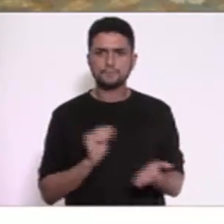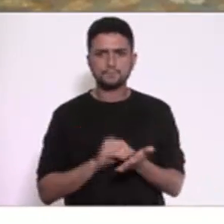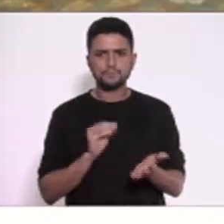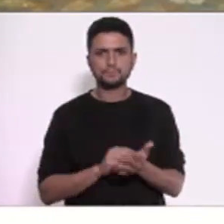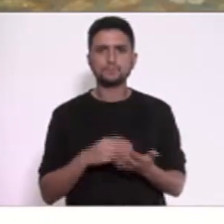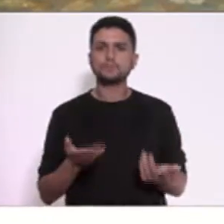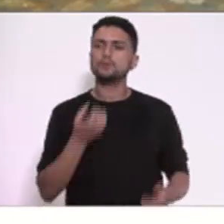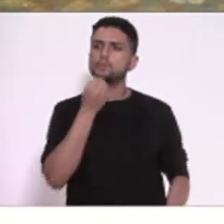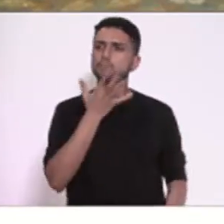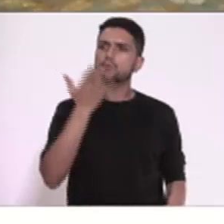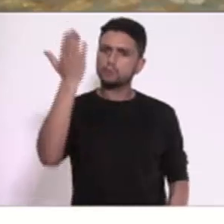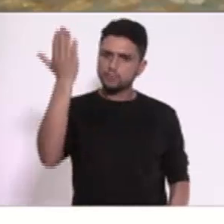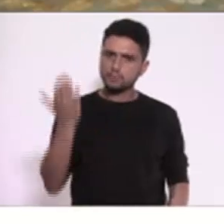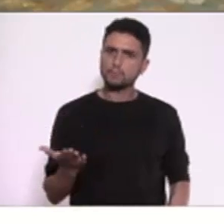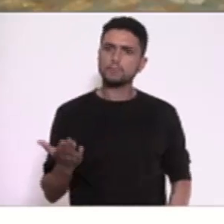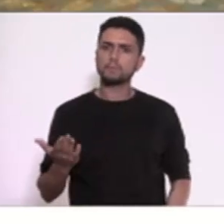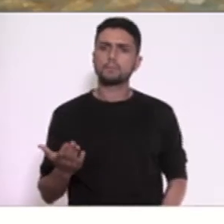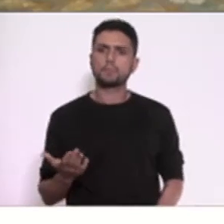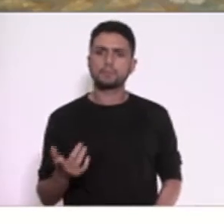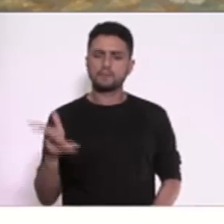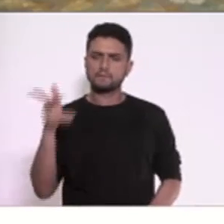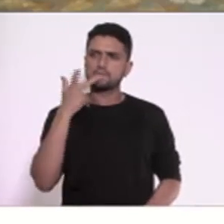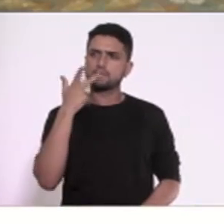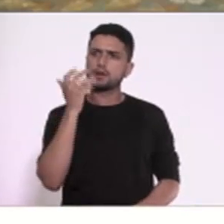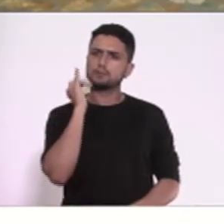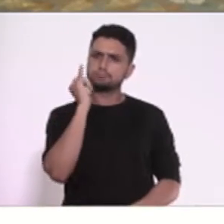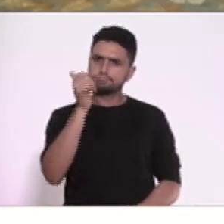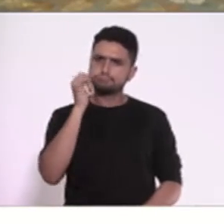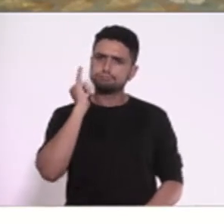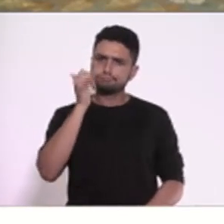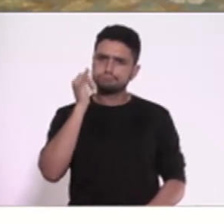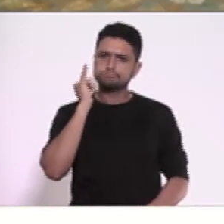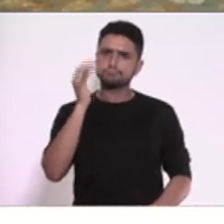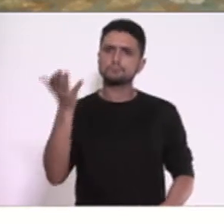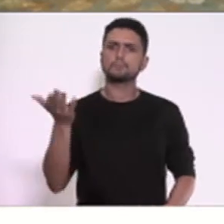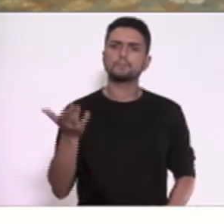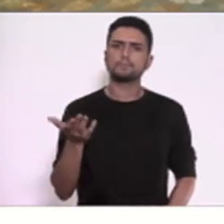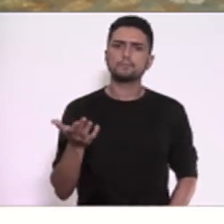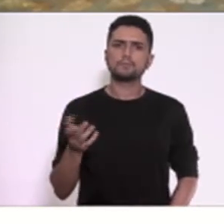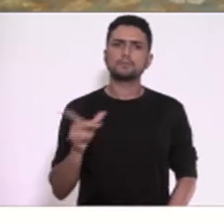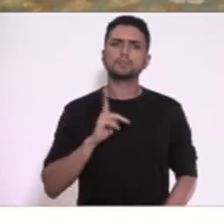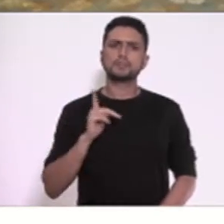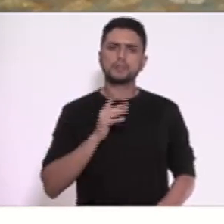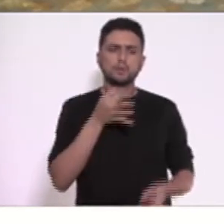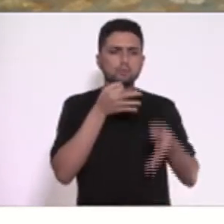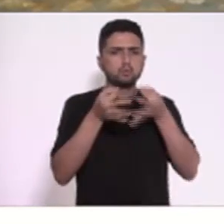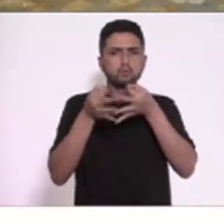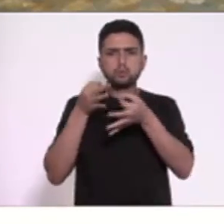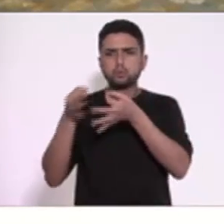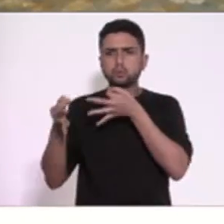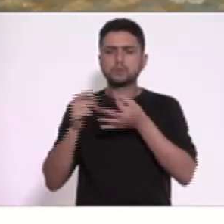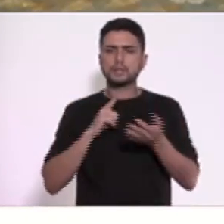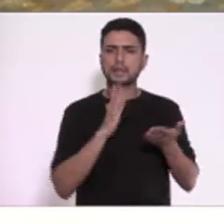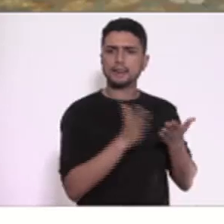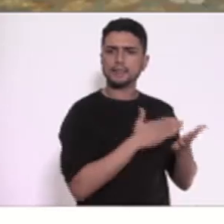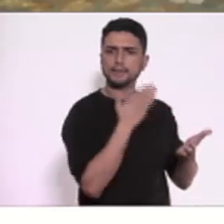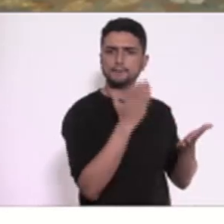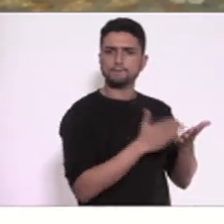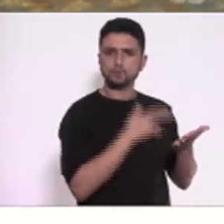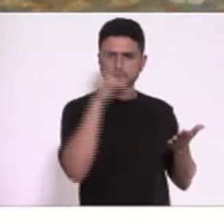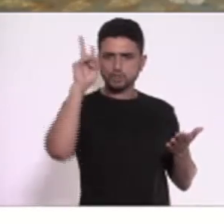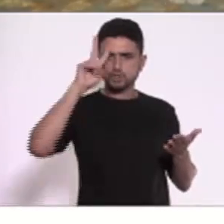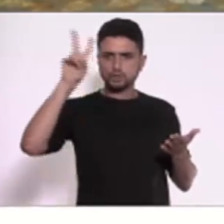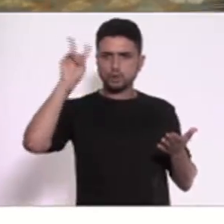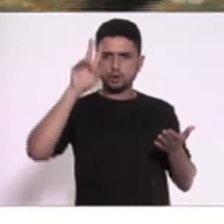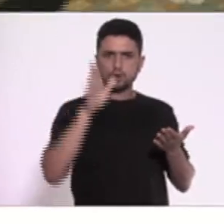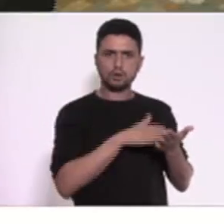Excelência brilhantemente traz argumentos que estão nos livros, que estão